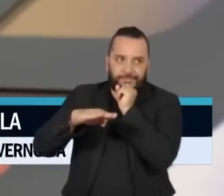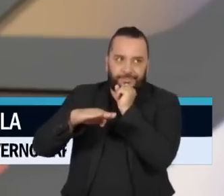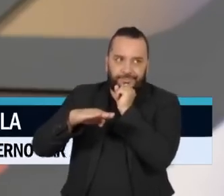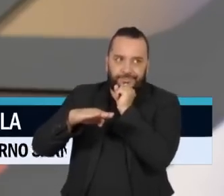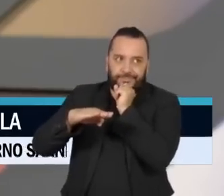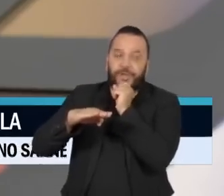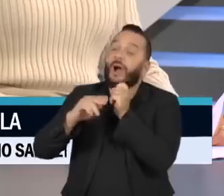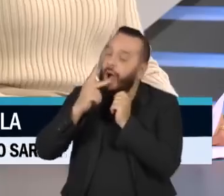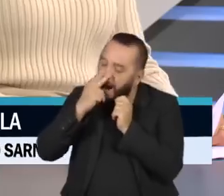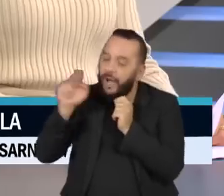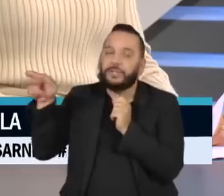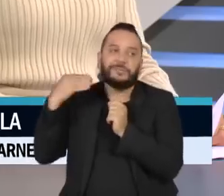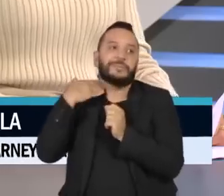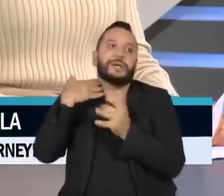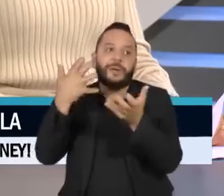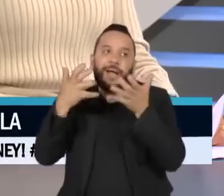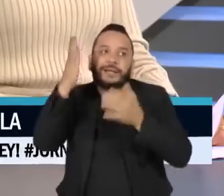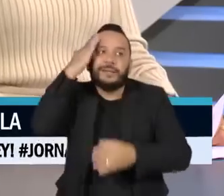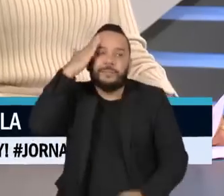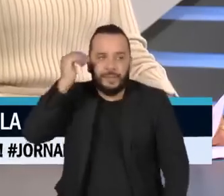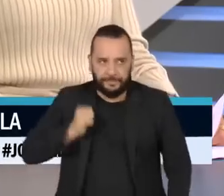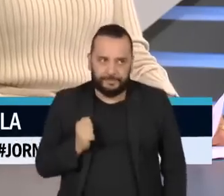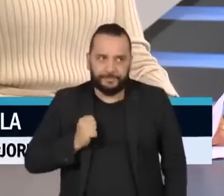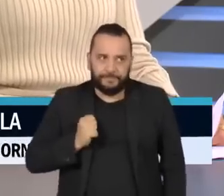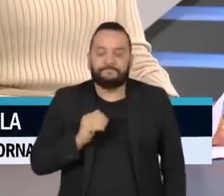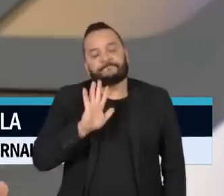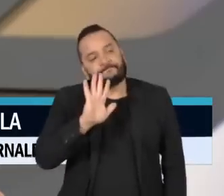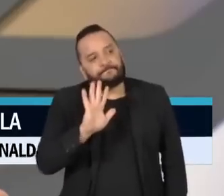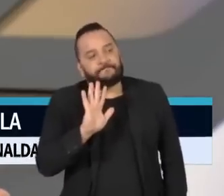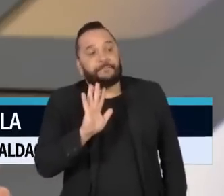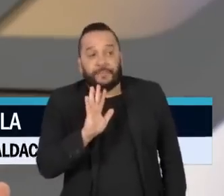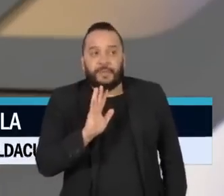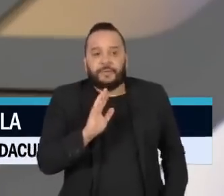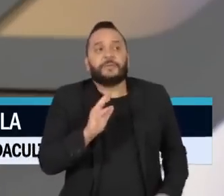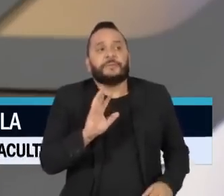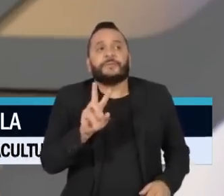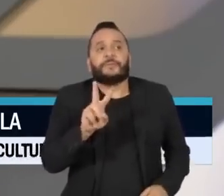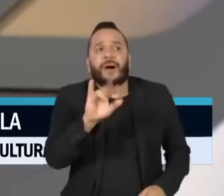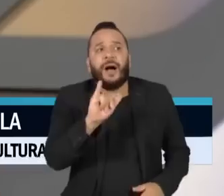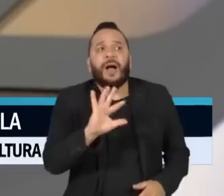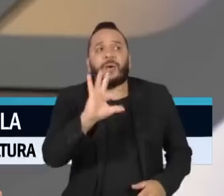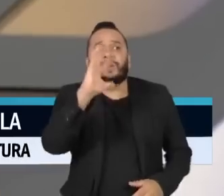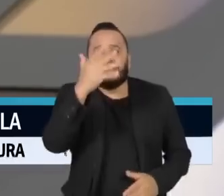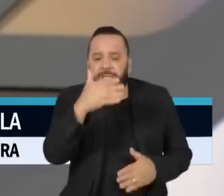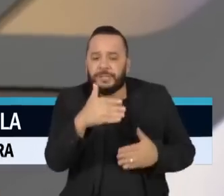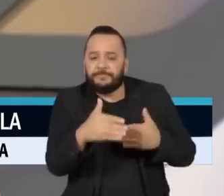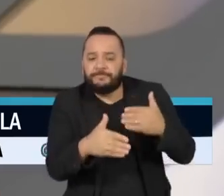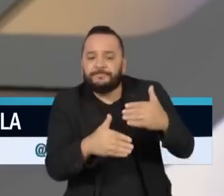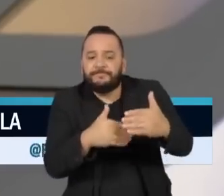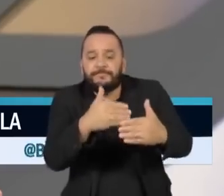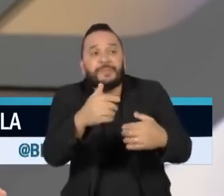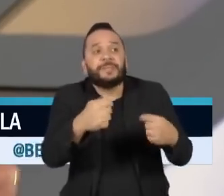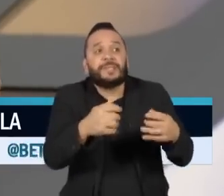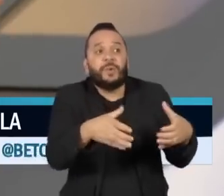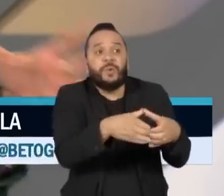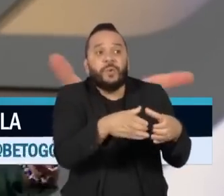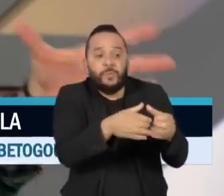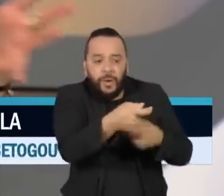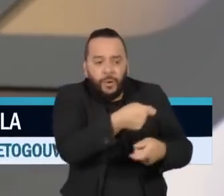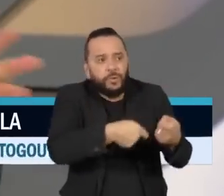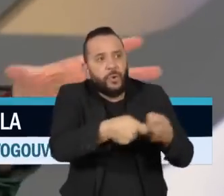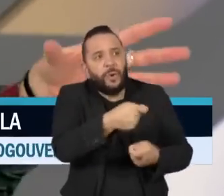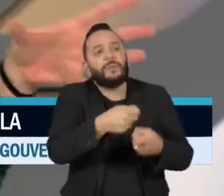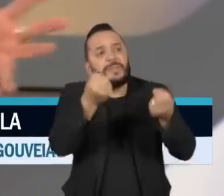mais cedo do que mais tarde vai demorar menos algum tipo de indicação da equipe Econômica porque é isso cada vez que tem